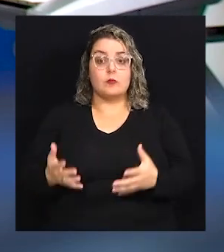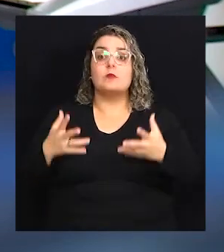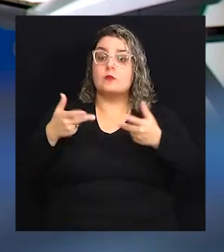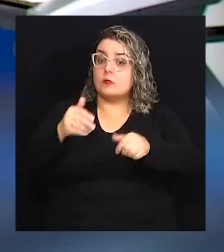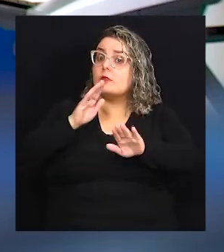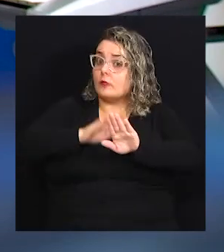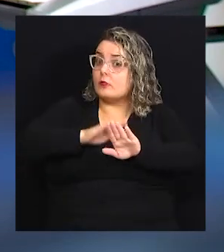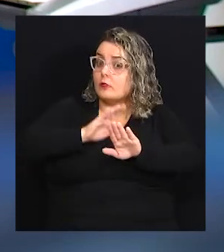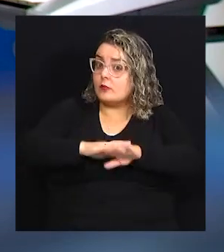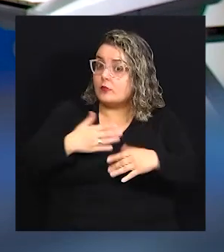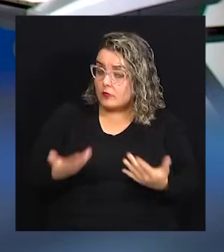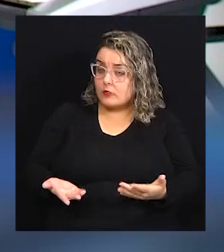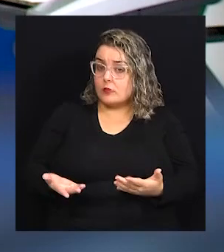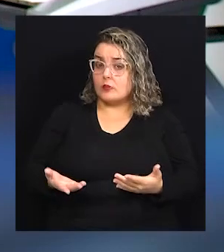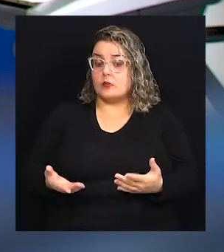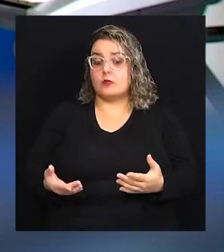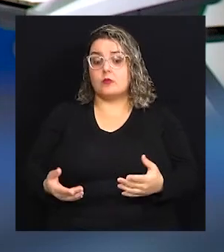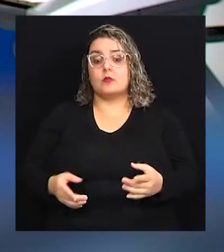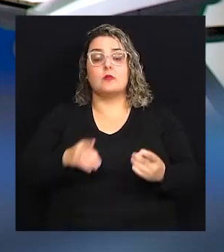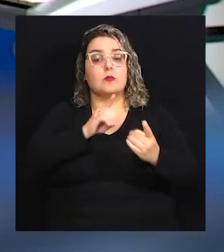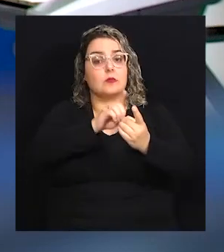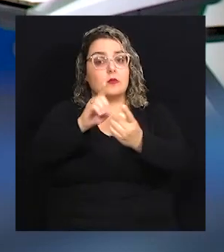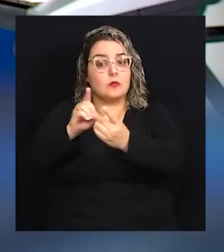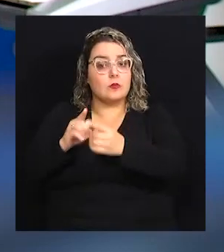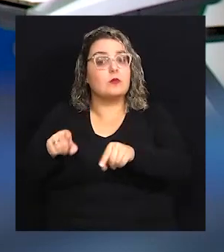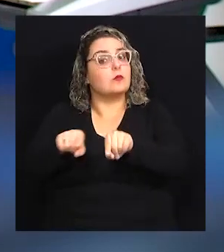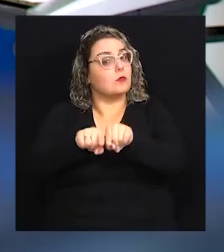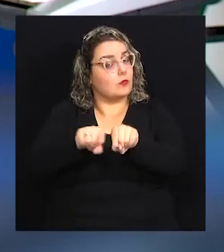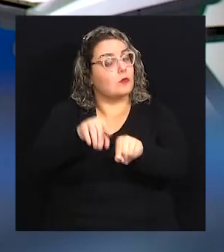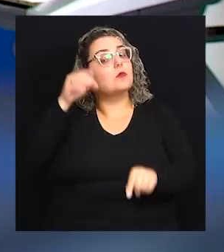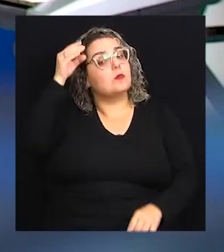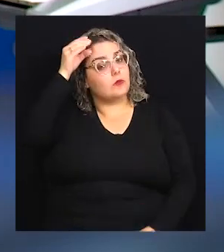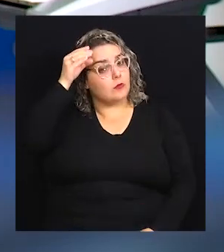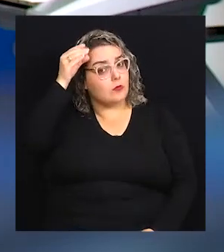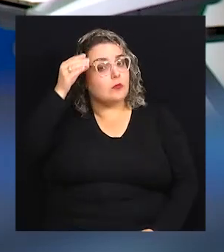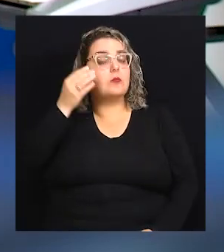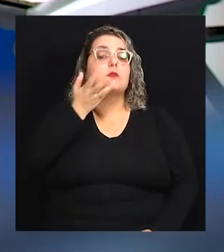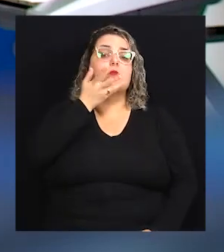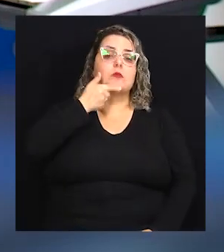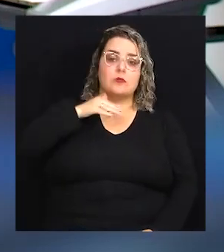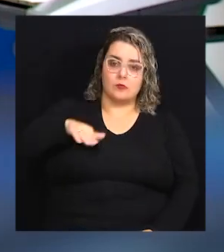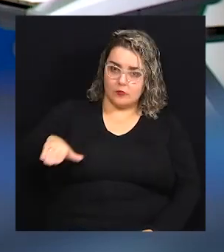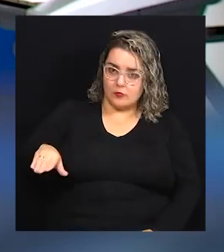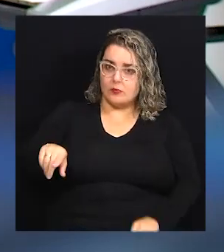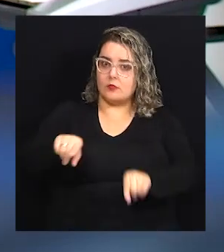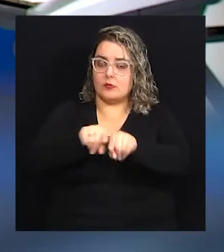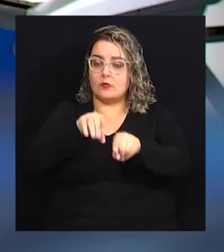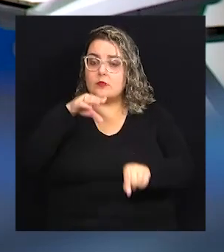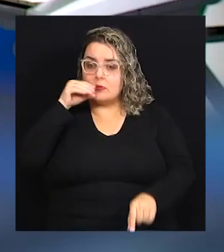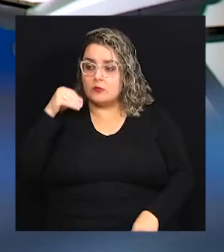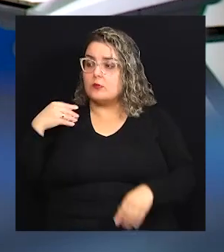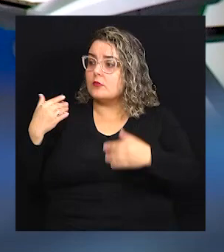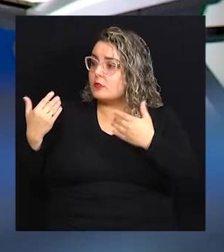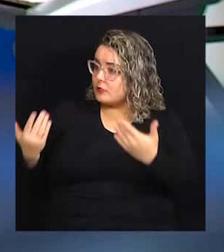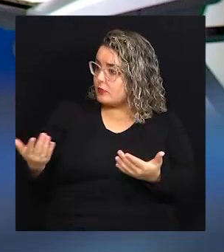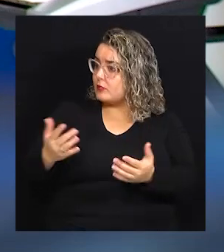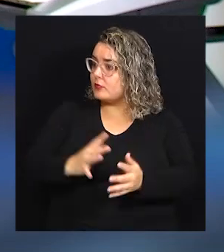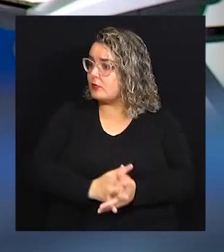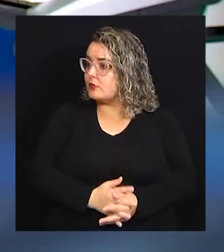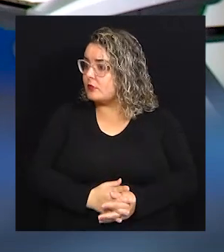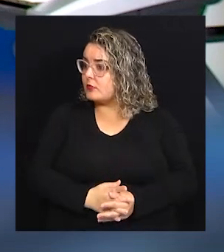todas as nossas atividades, elas contemplam também a parte cognitiva da criança e do adolescente. E